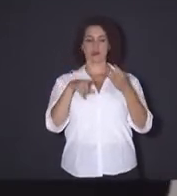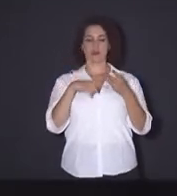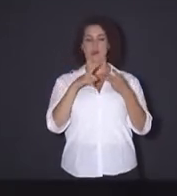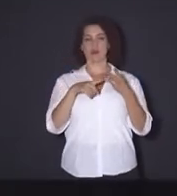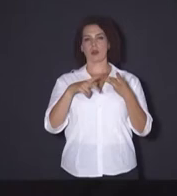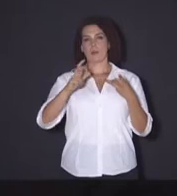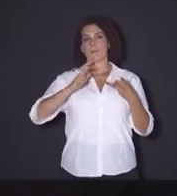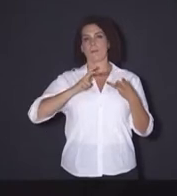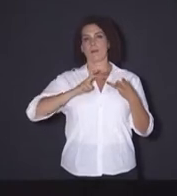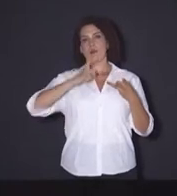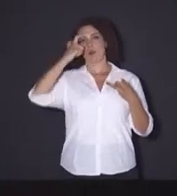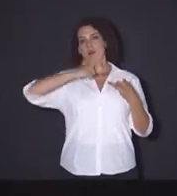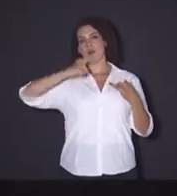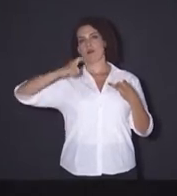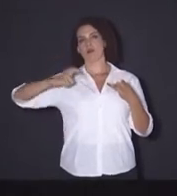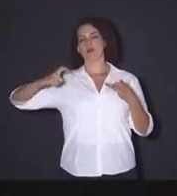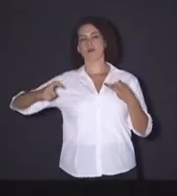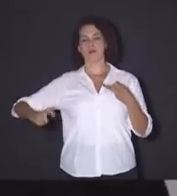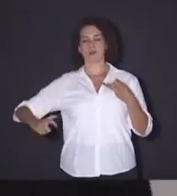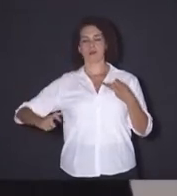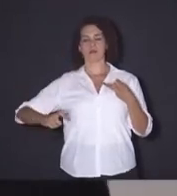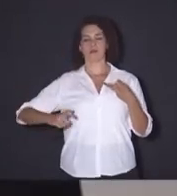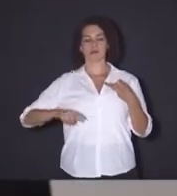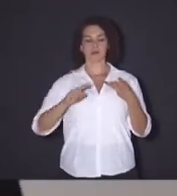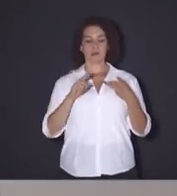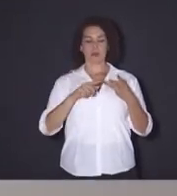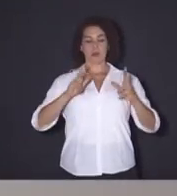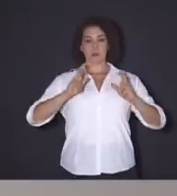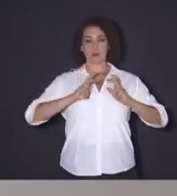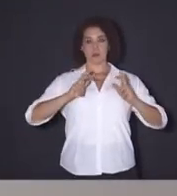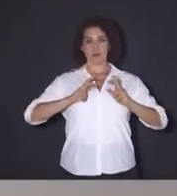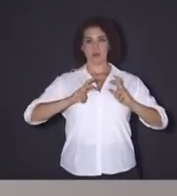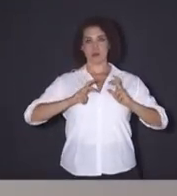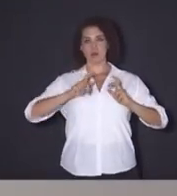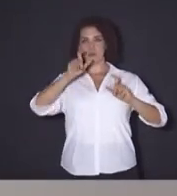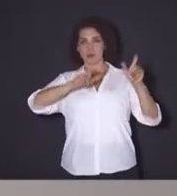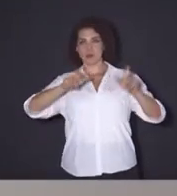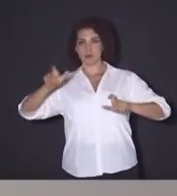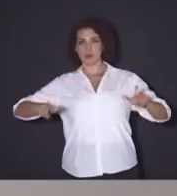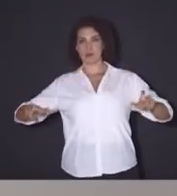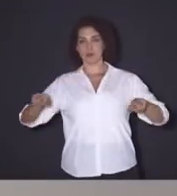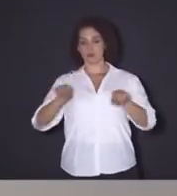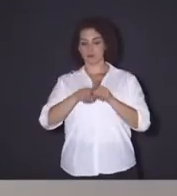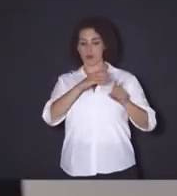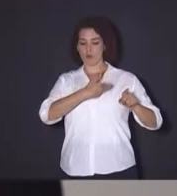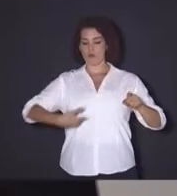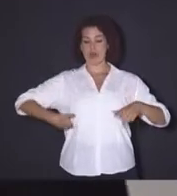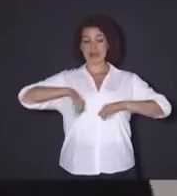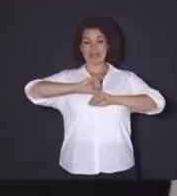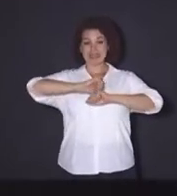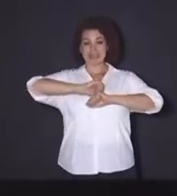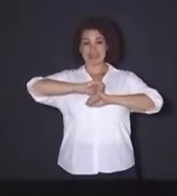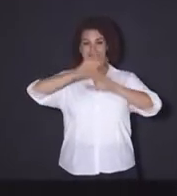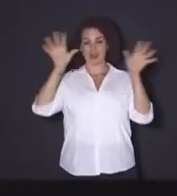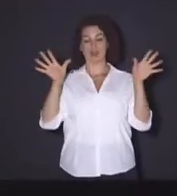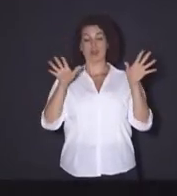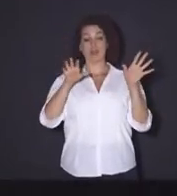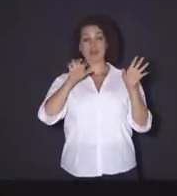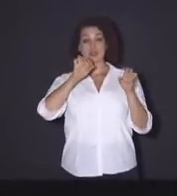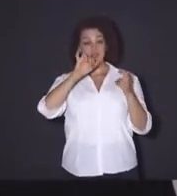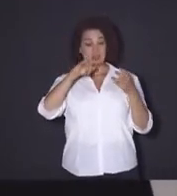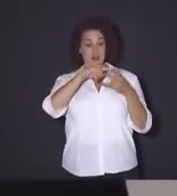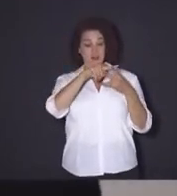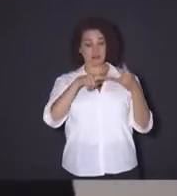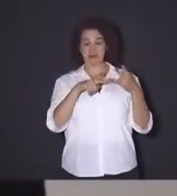dos indivíduos. Privacidade para os indivíduos, transparência para os governos. E quando isso não acontece, nós